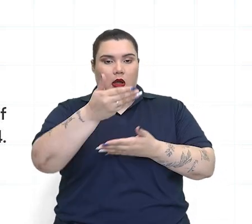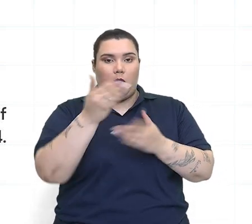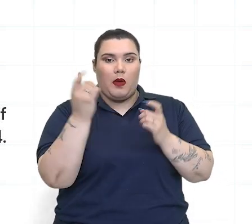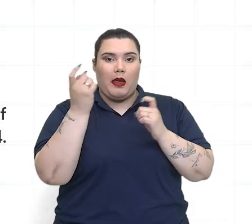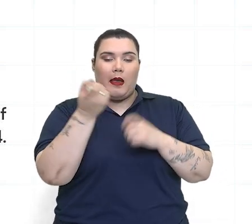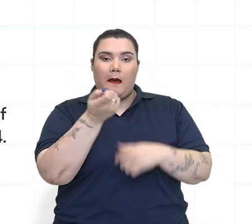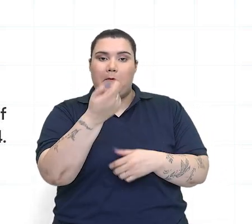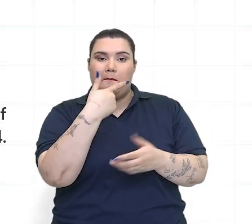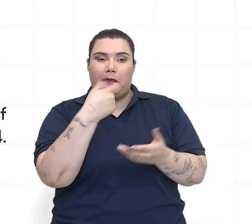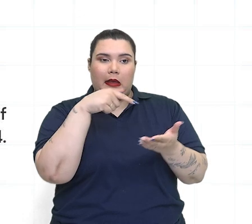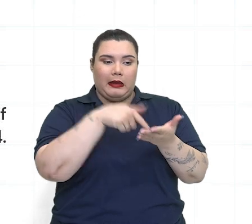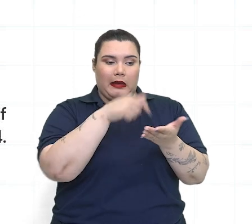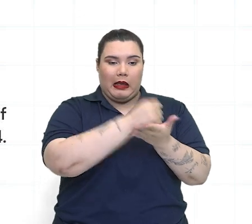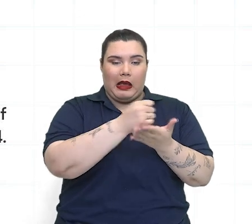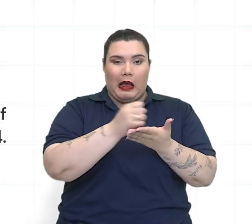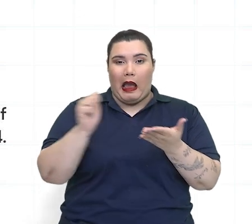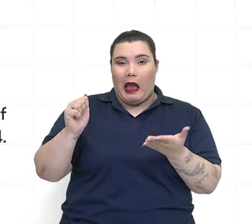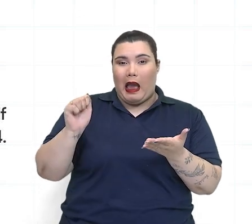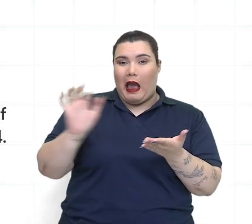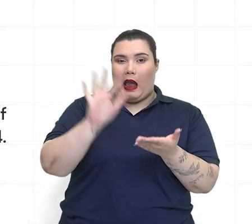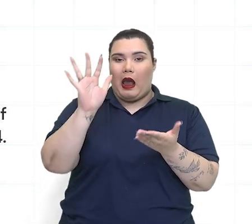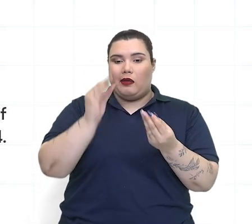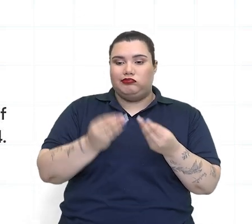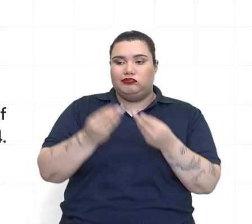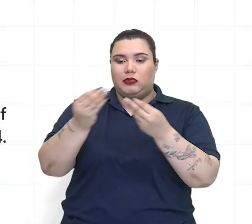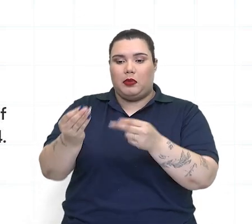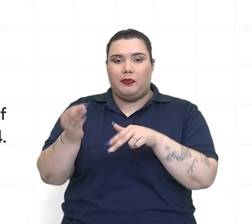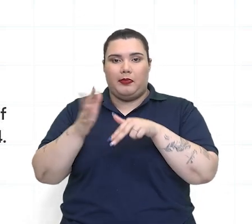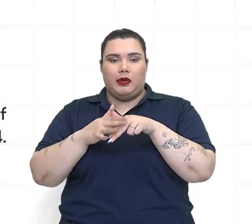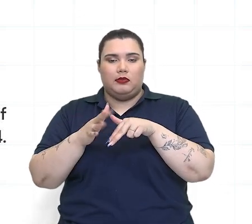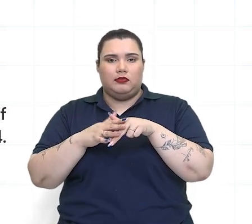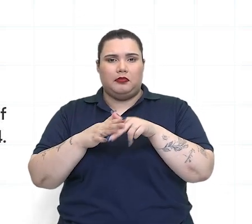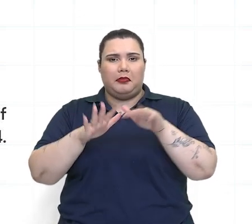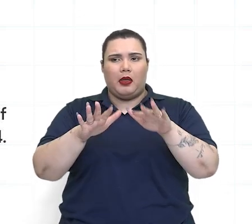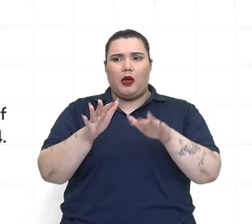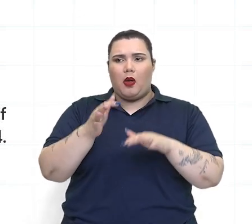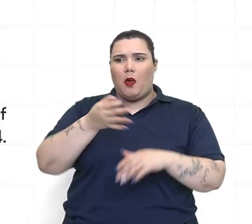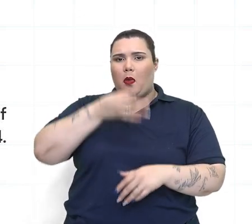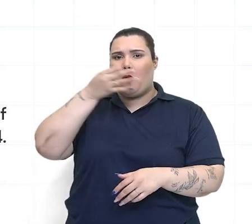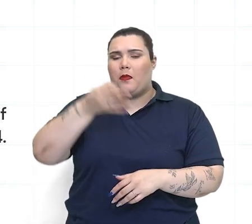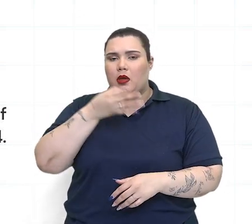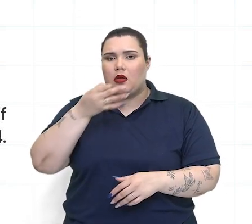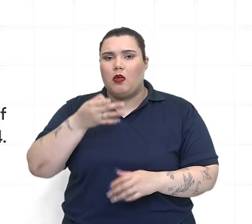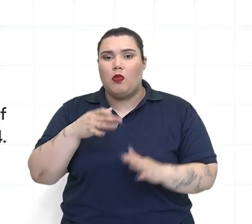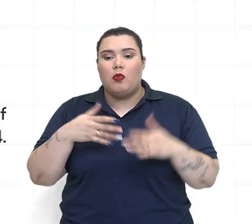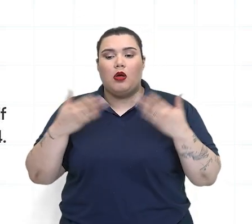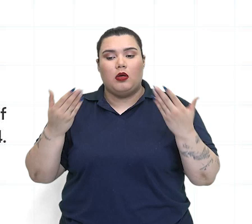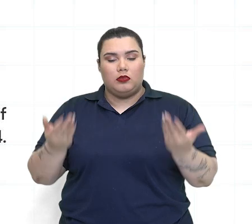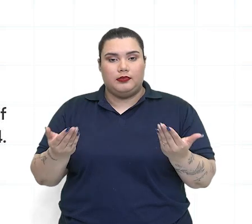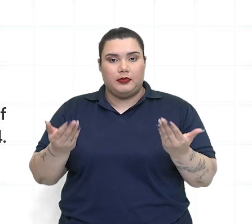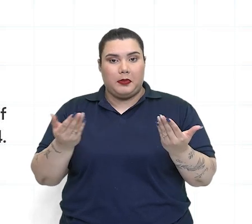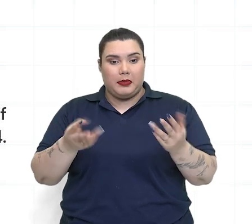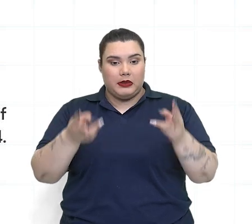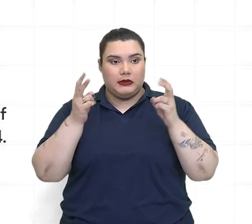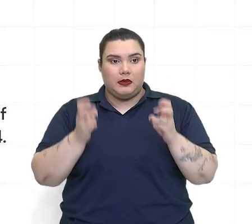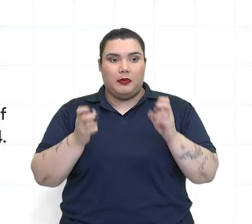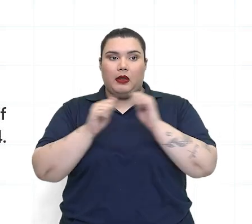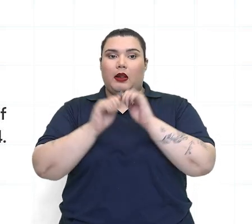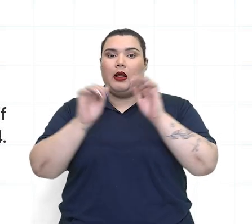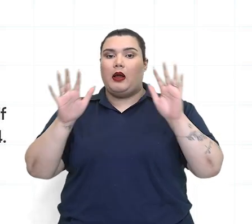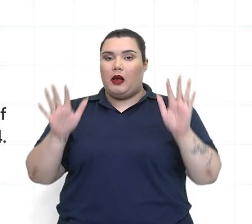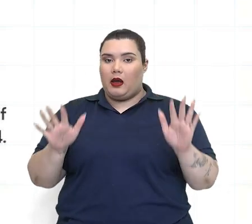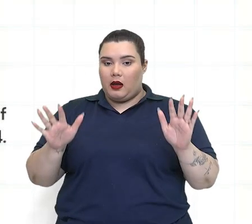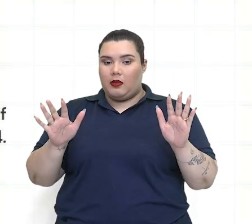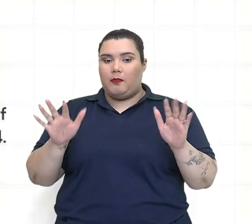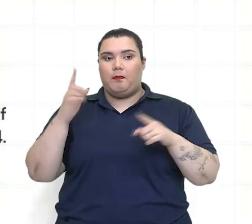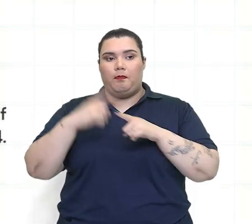vai identificar a opinião. Está onde a opinião? Claro que aqui está claro, né?